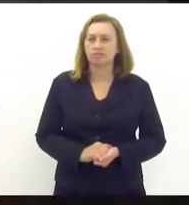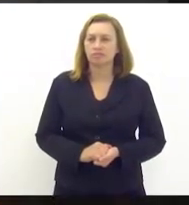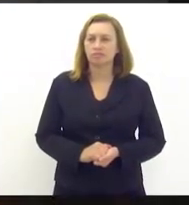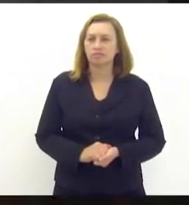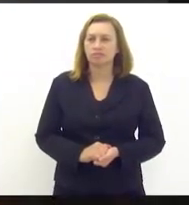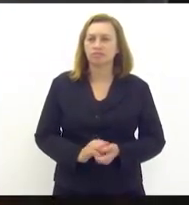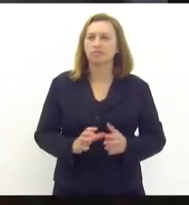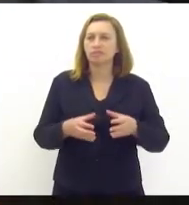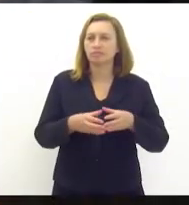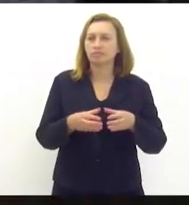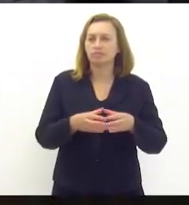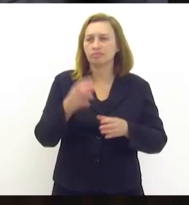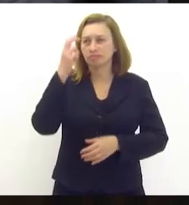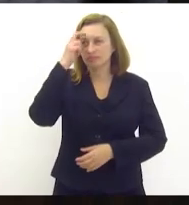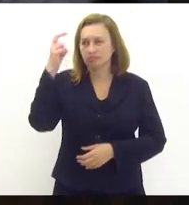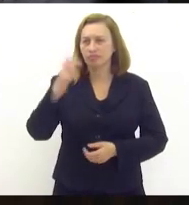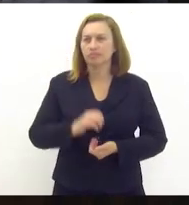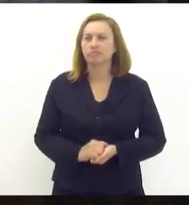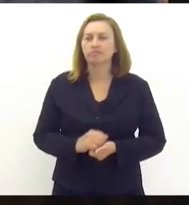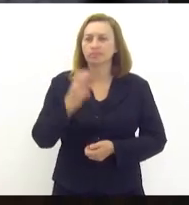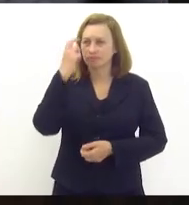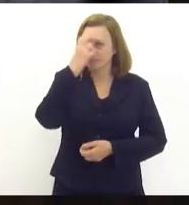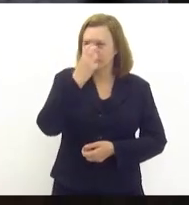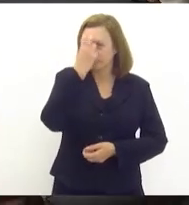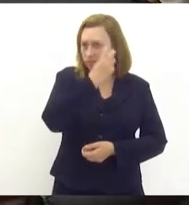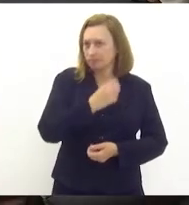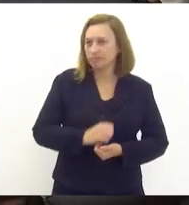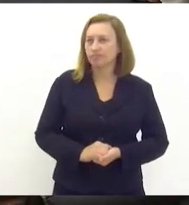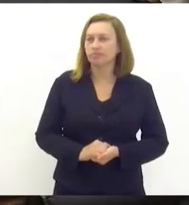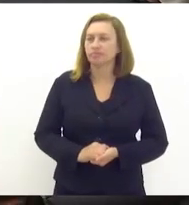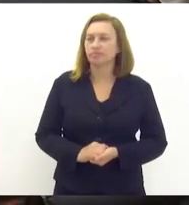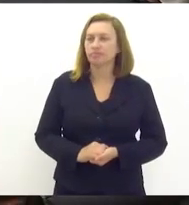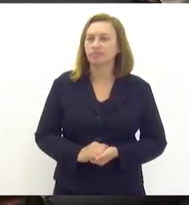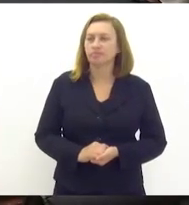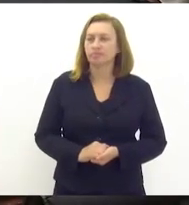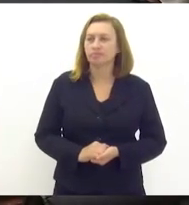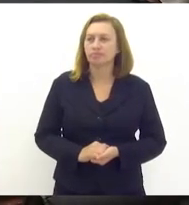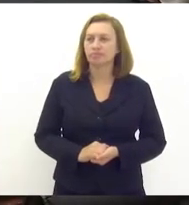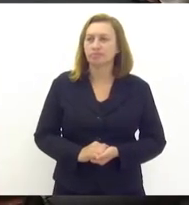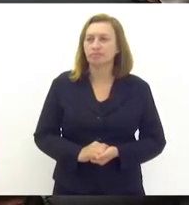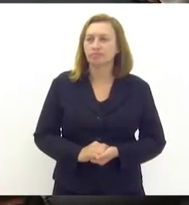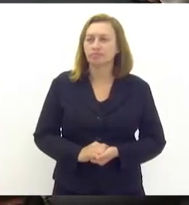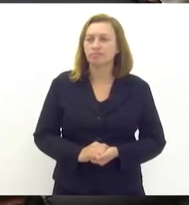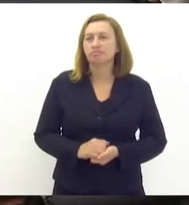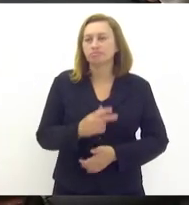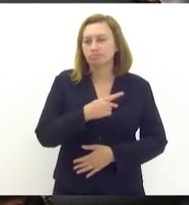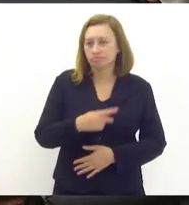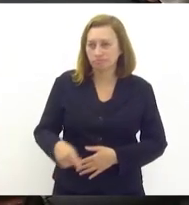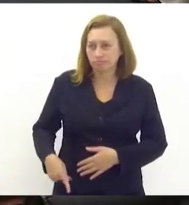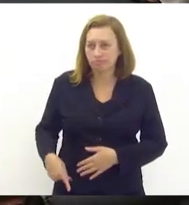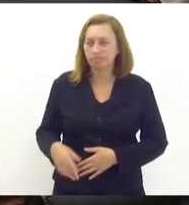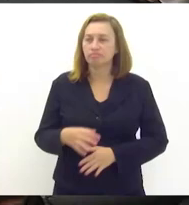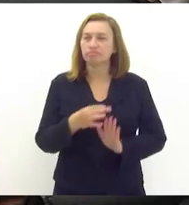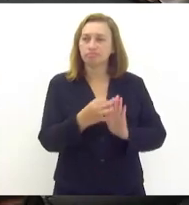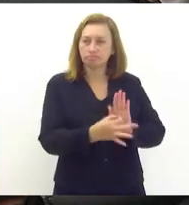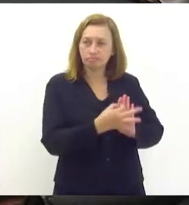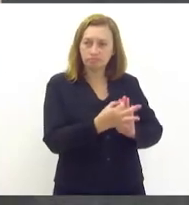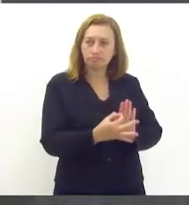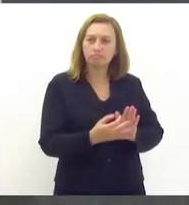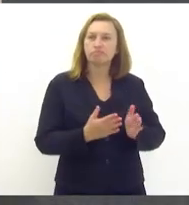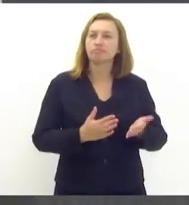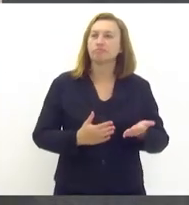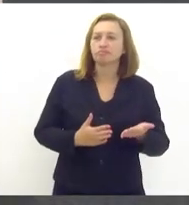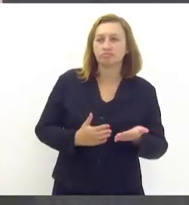pela comissão de Cultura Verônica Lima Nossa nove deputada Presidente nosso parecer será